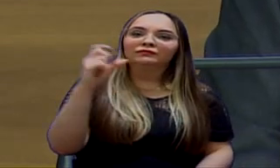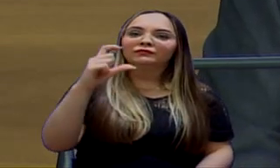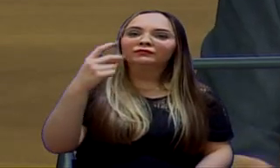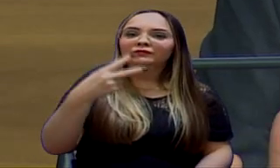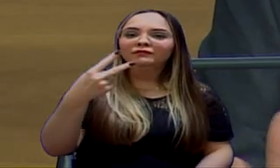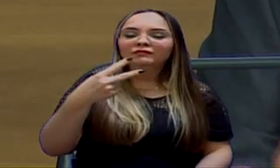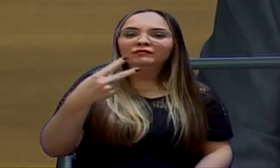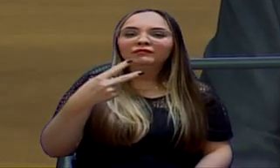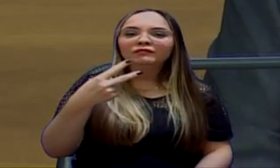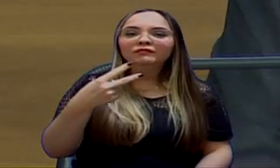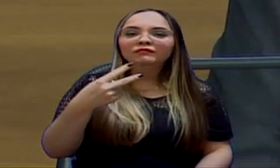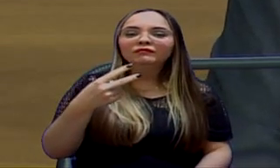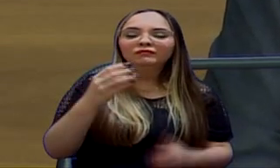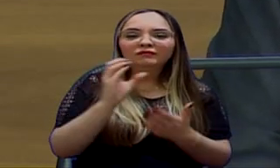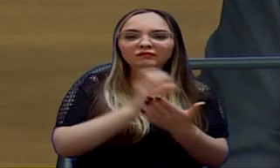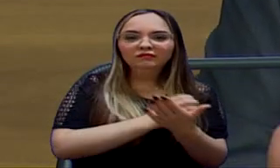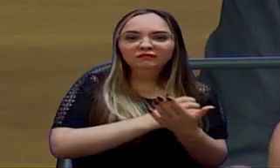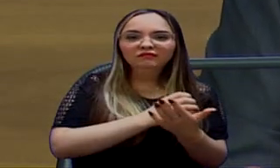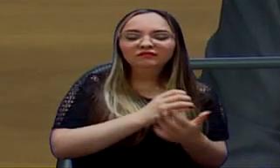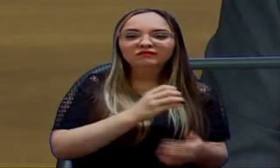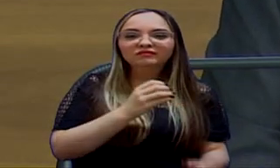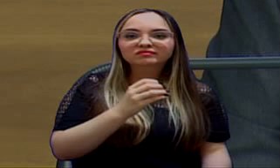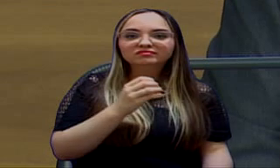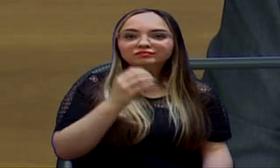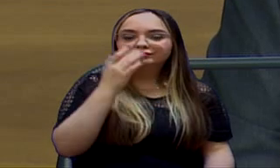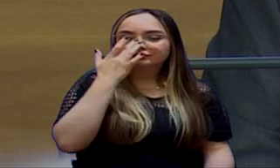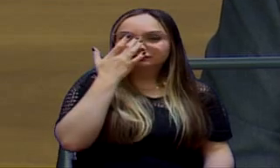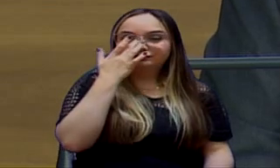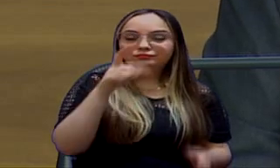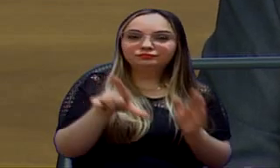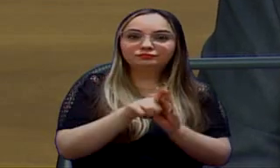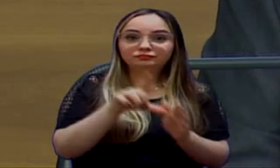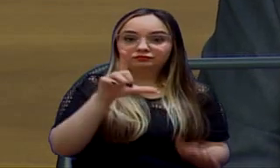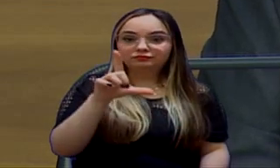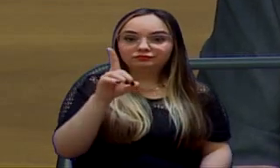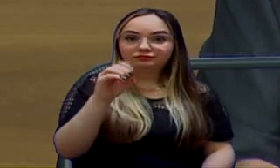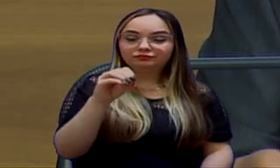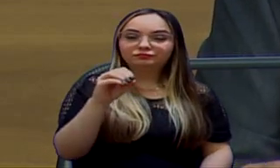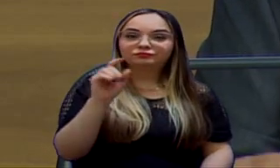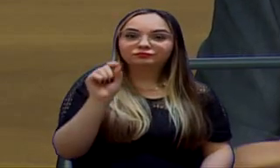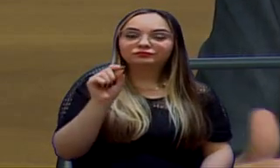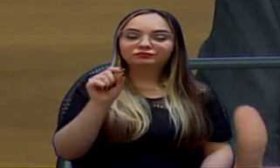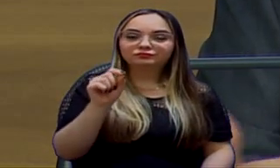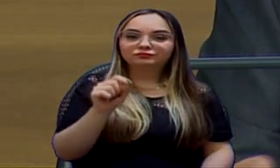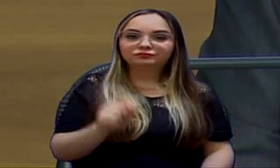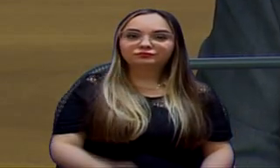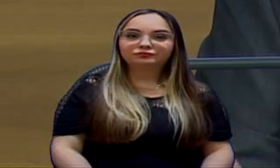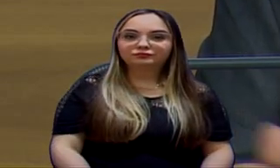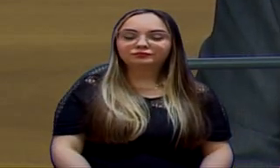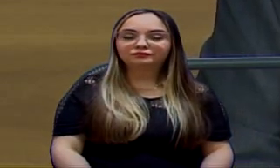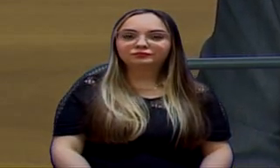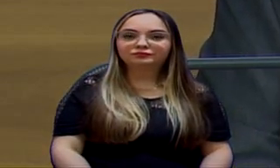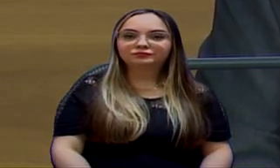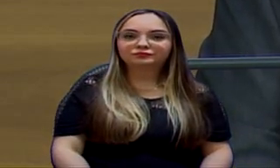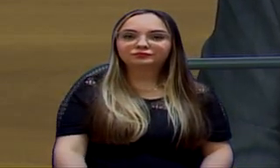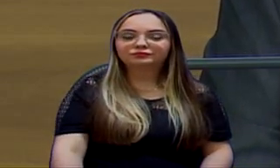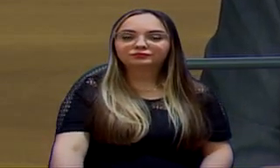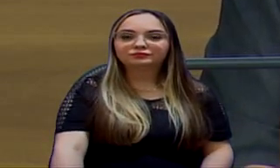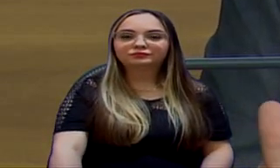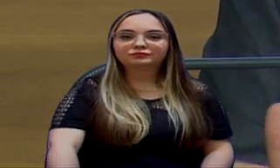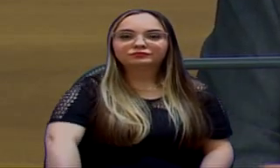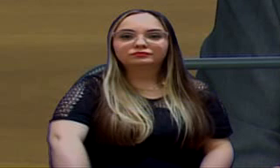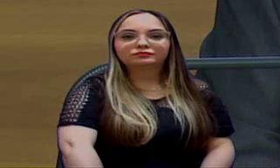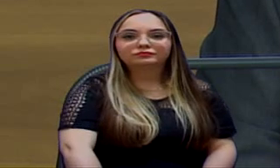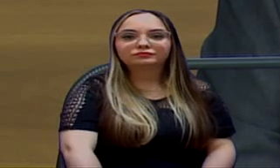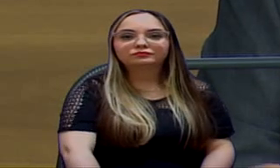da Constituição Federal a lei de orçamentária tem tem as seguintes atribuições então